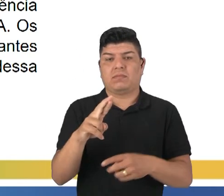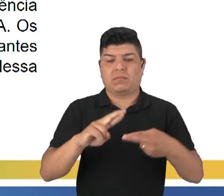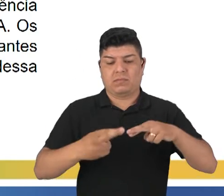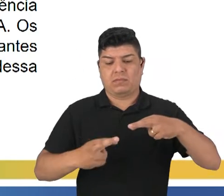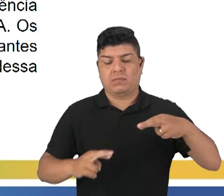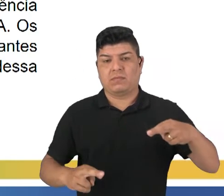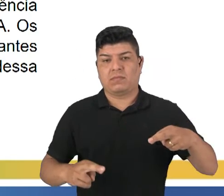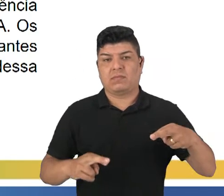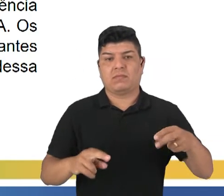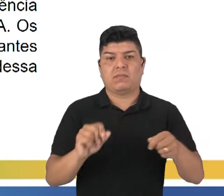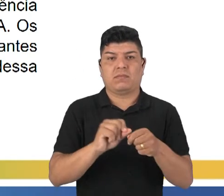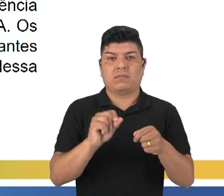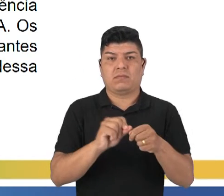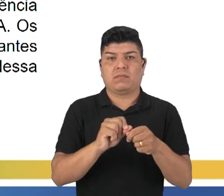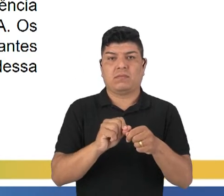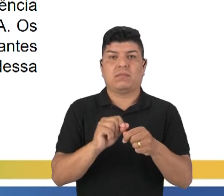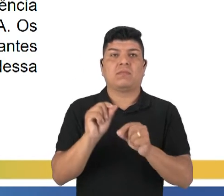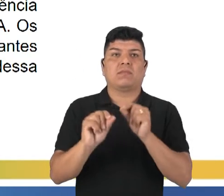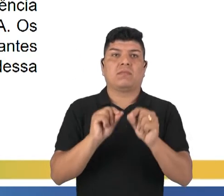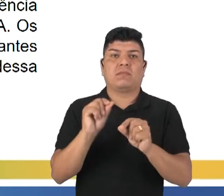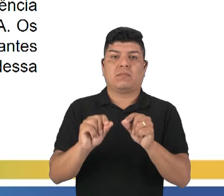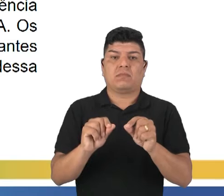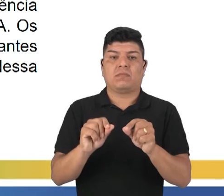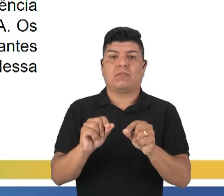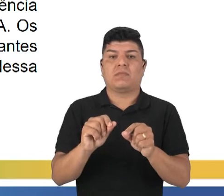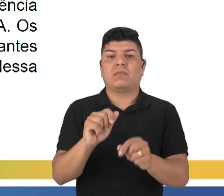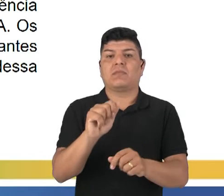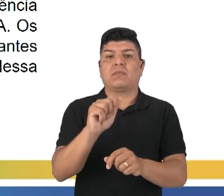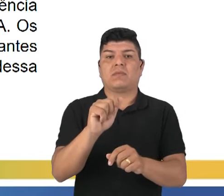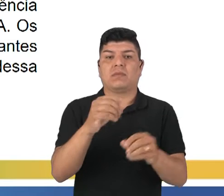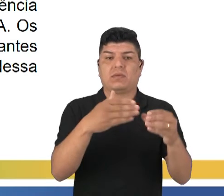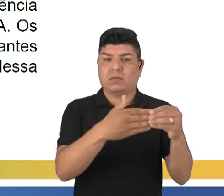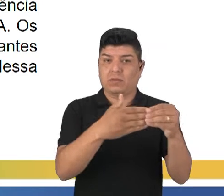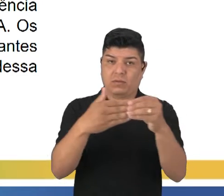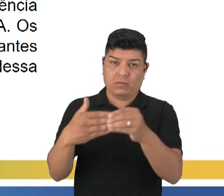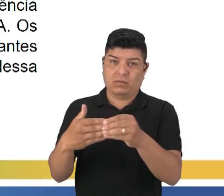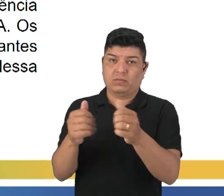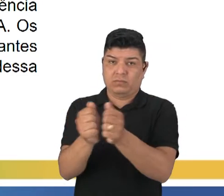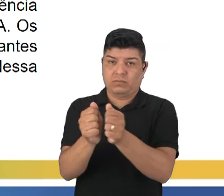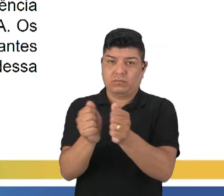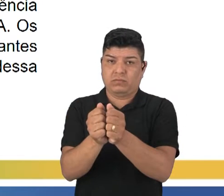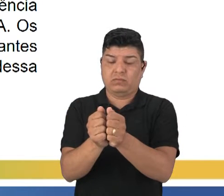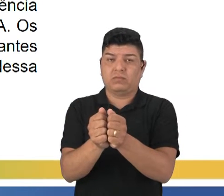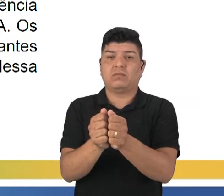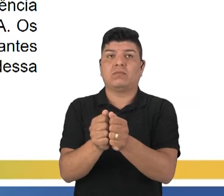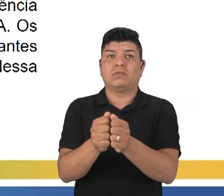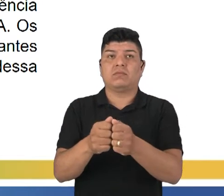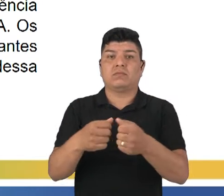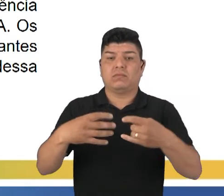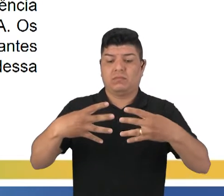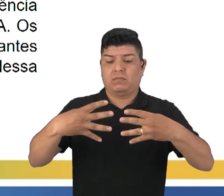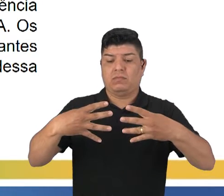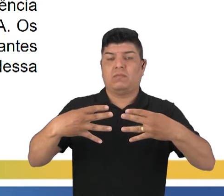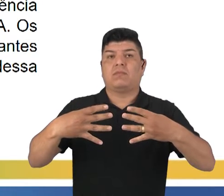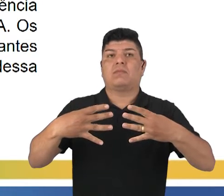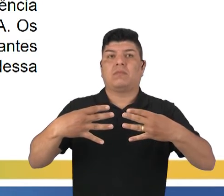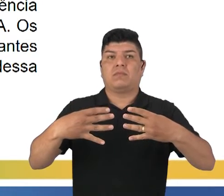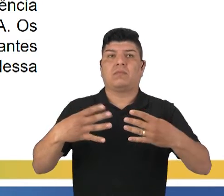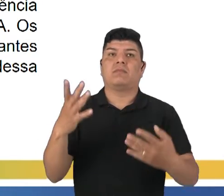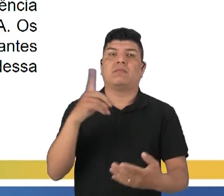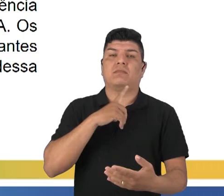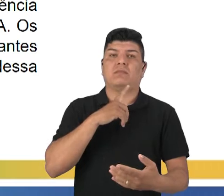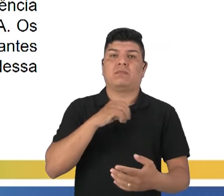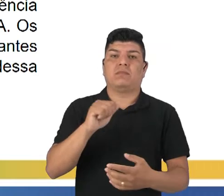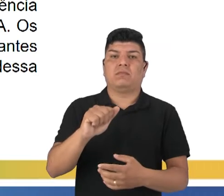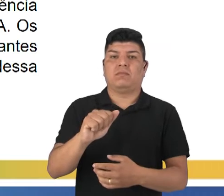as funções, né, que são o braço do aminoácido, o braço que ele carrega o aminoácido, e o braço do anticódon,